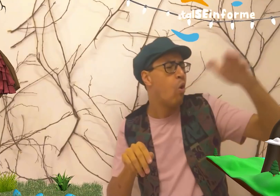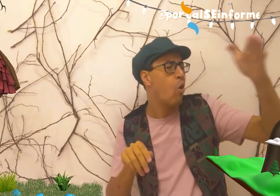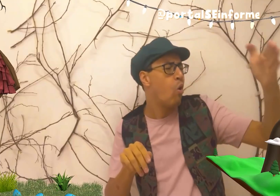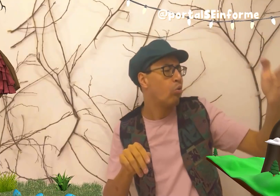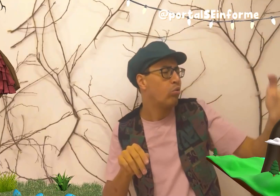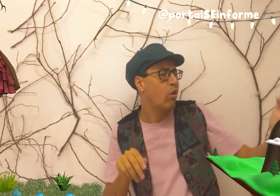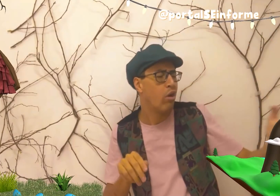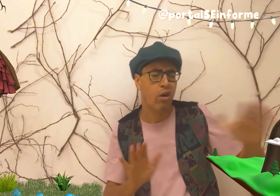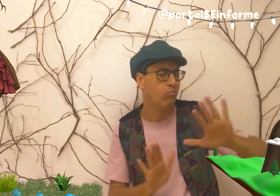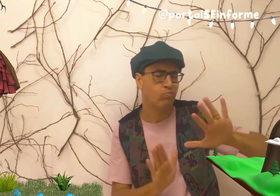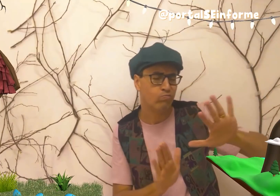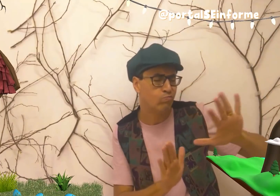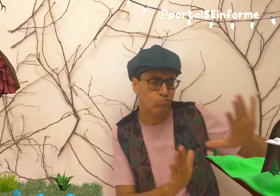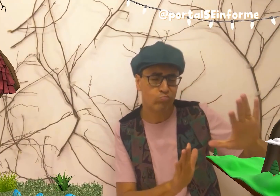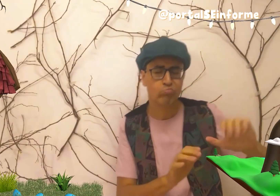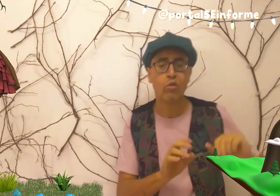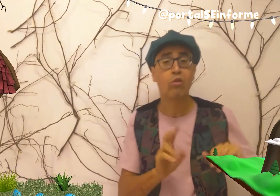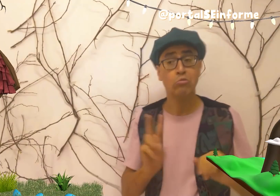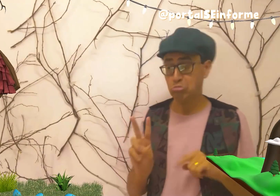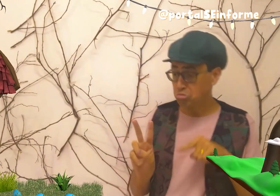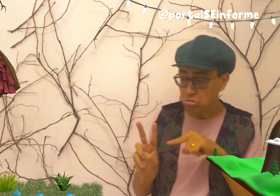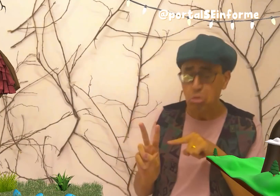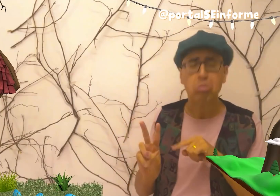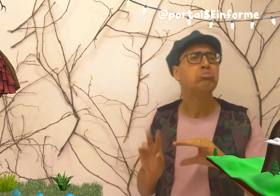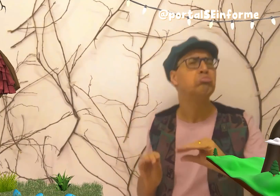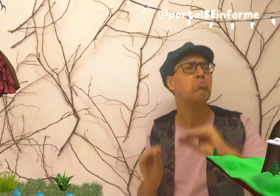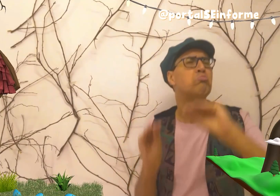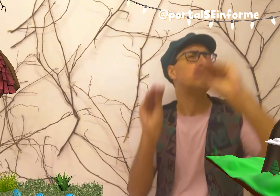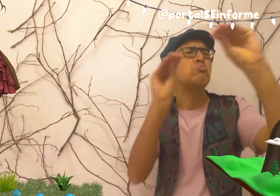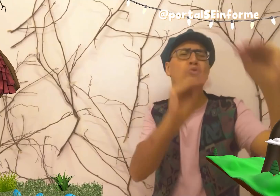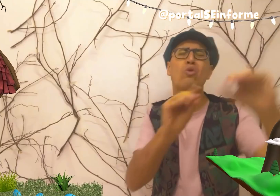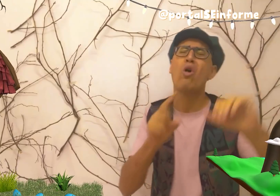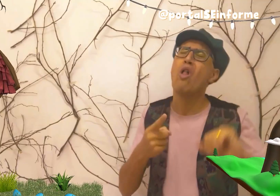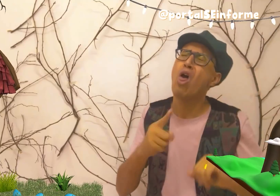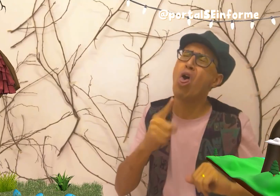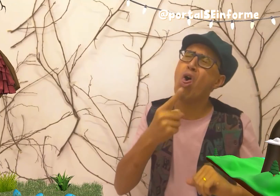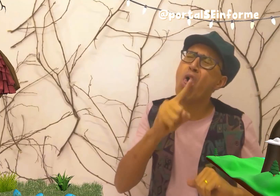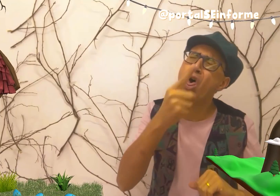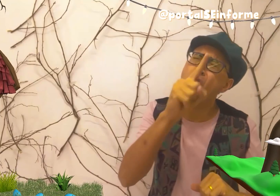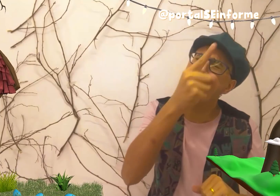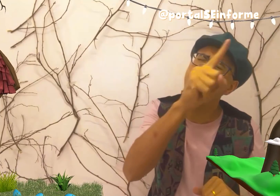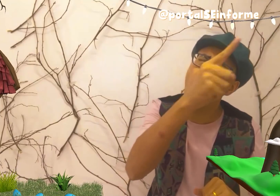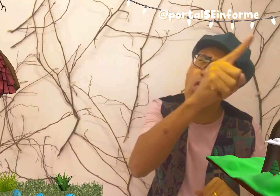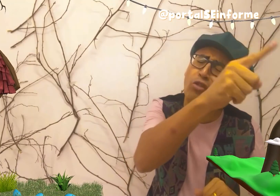para longe da montanha, para bem longe.